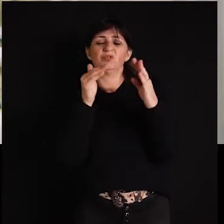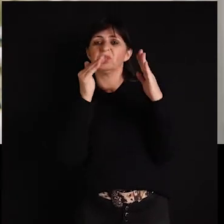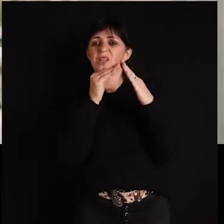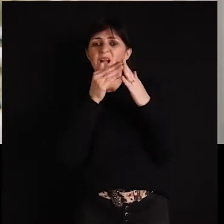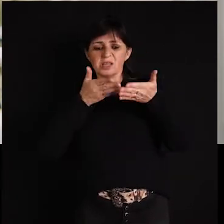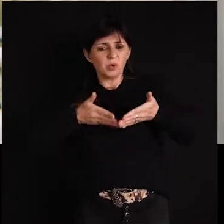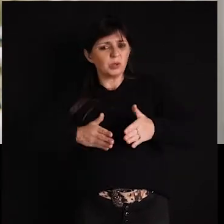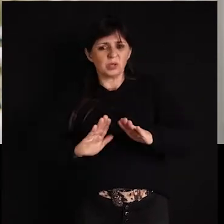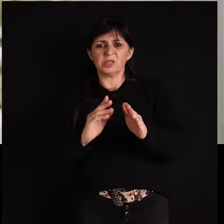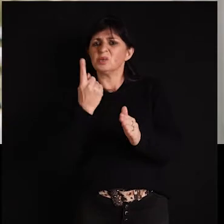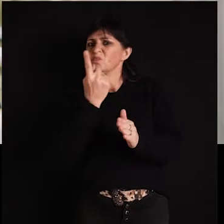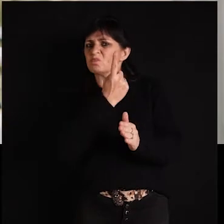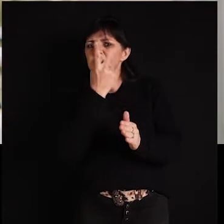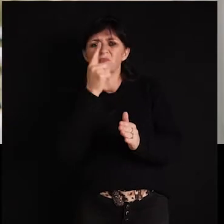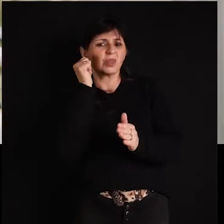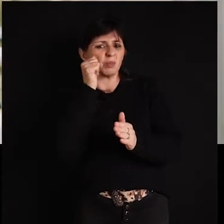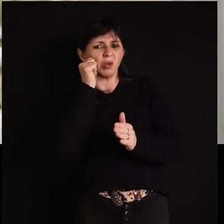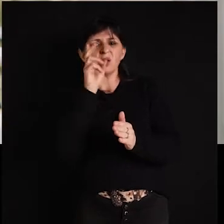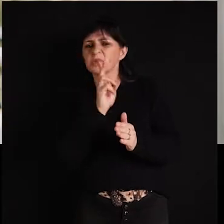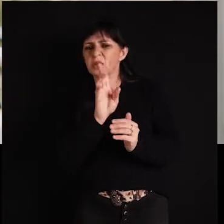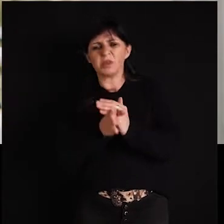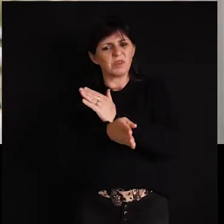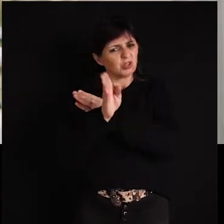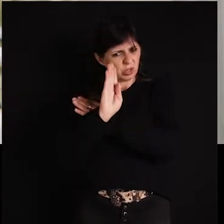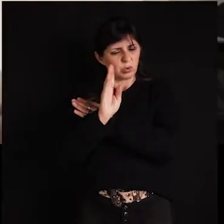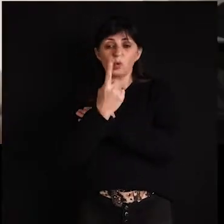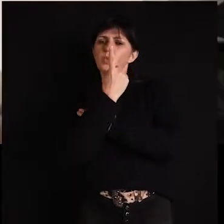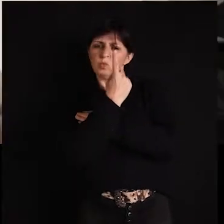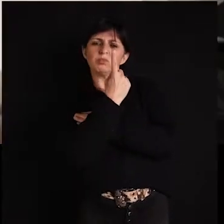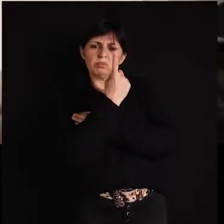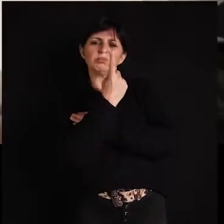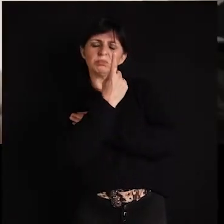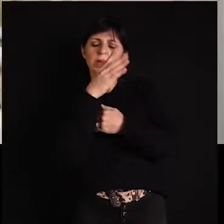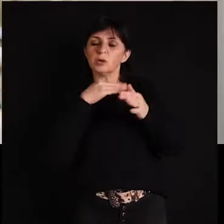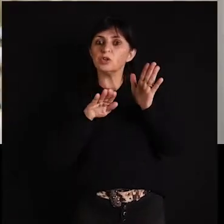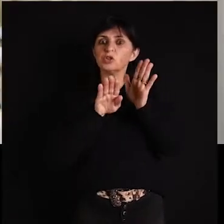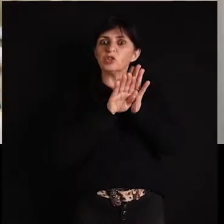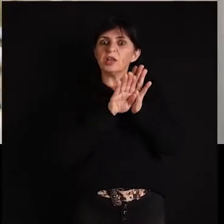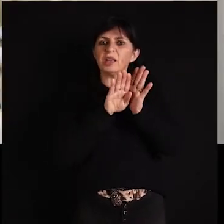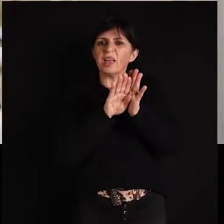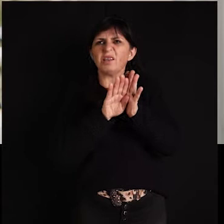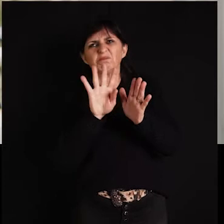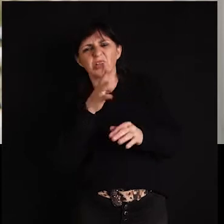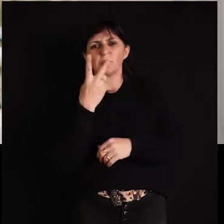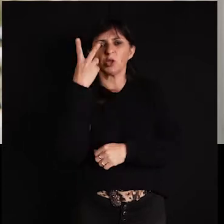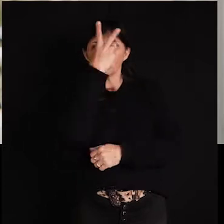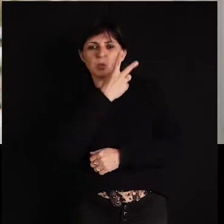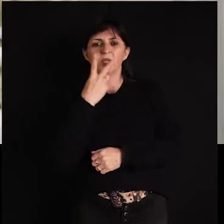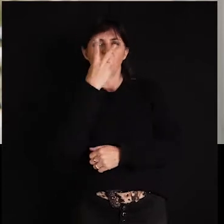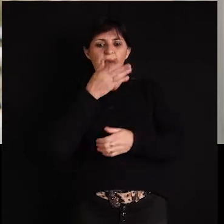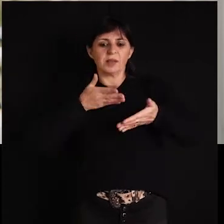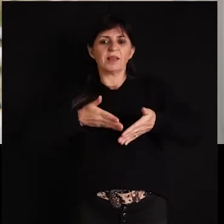nasceu. Todos os 4 eu estava viajando. Teve um que eu cheguei fazia umas 2 horas que tinha